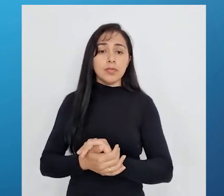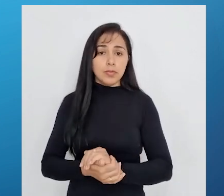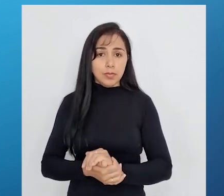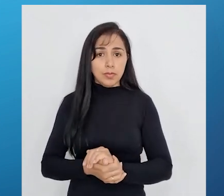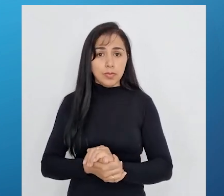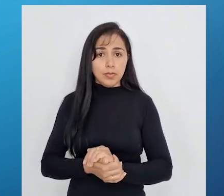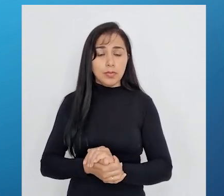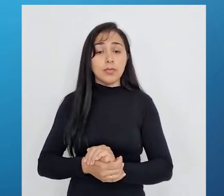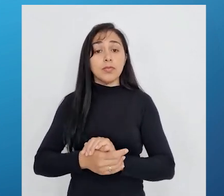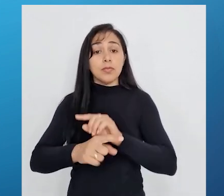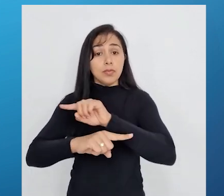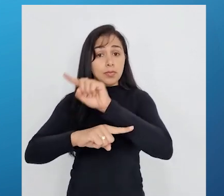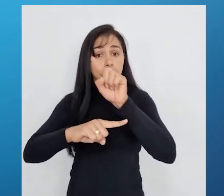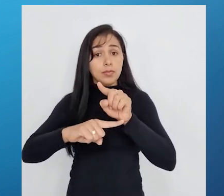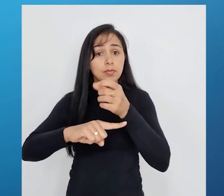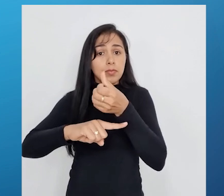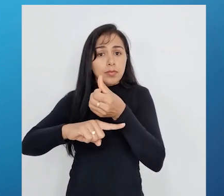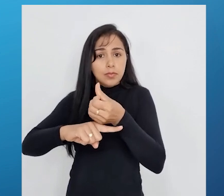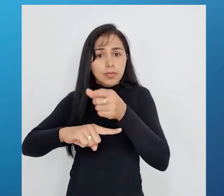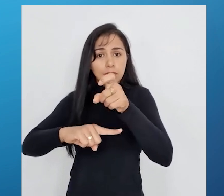ficar 3x.